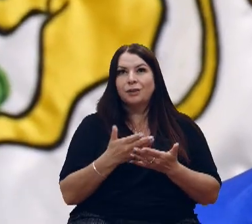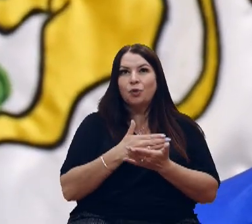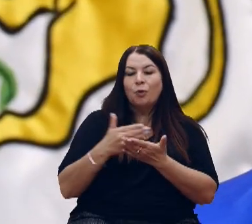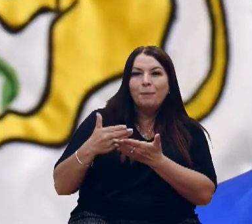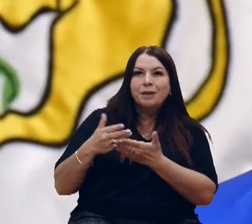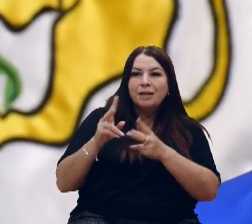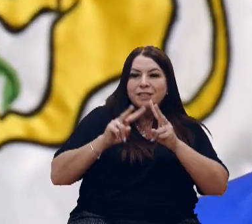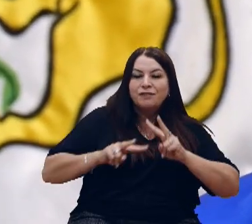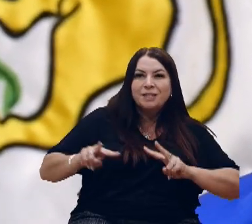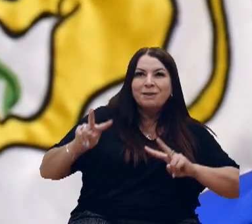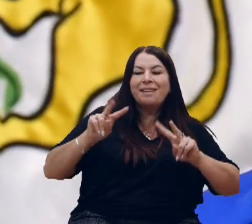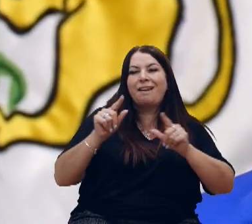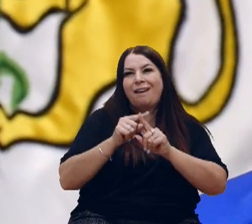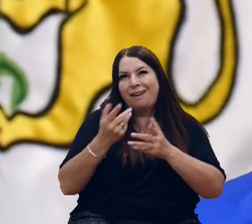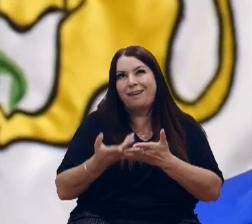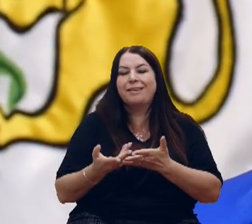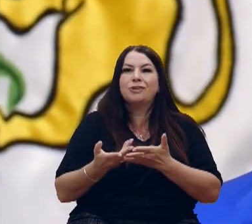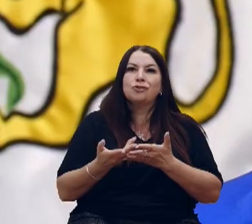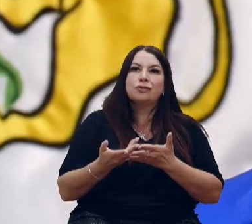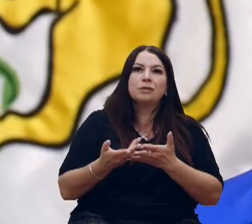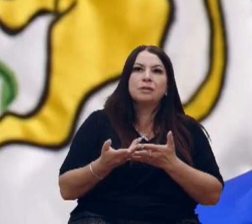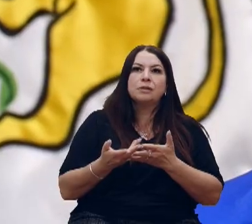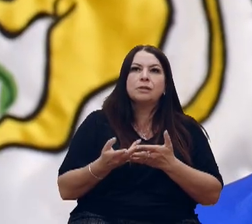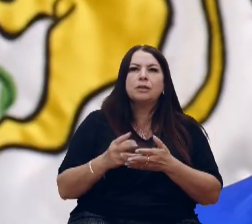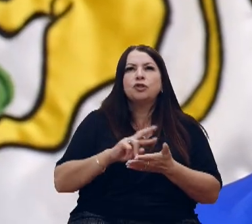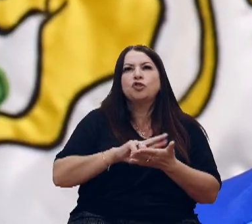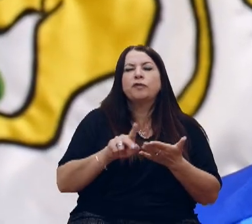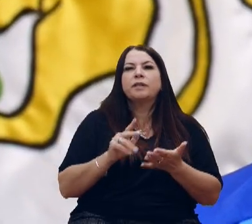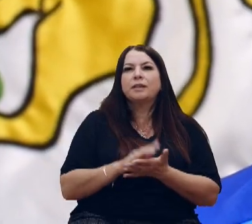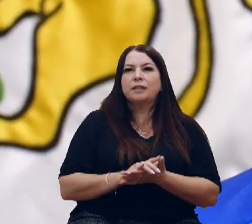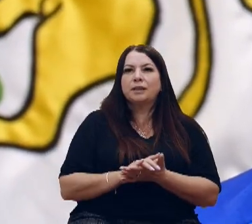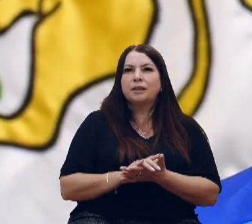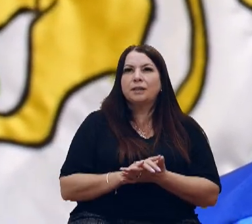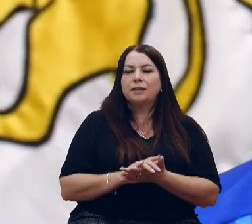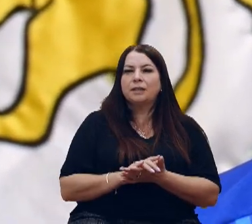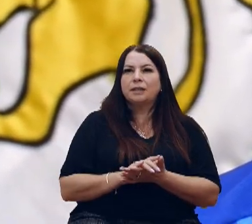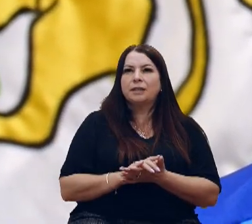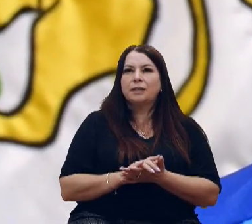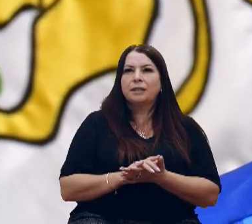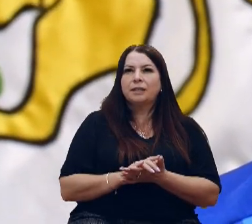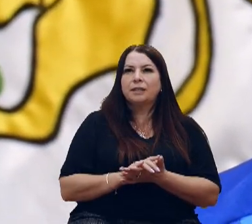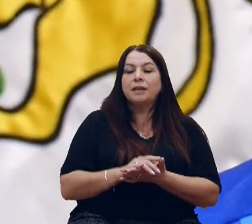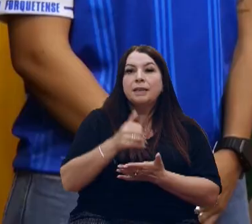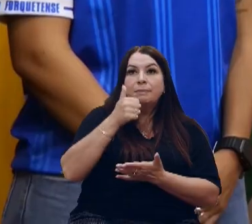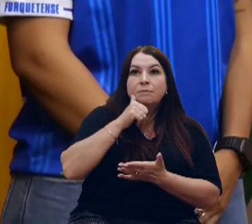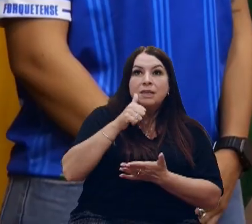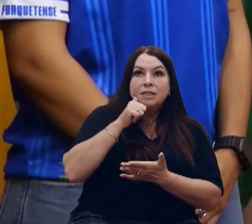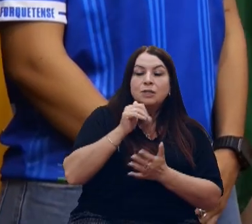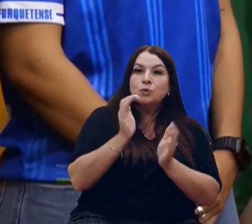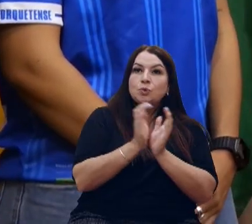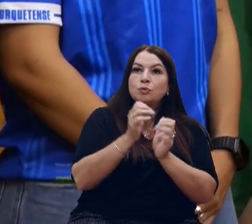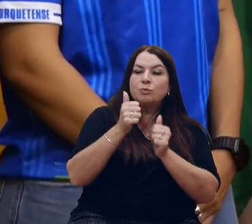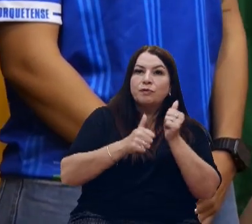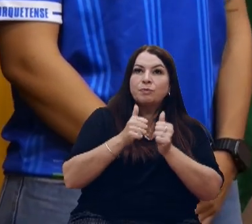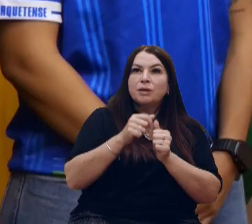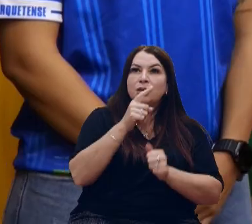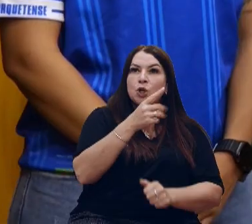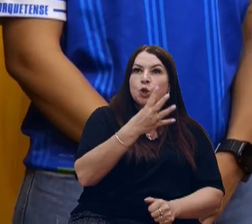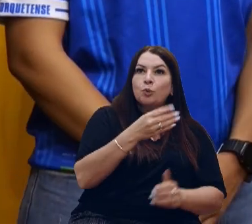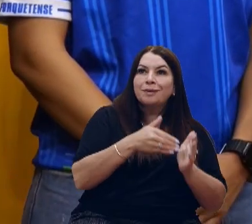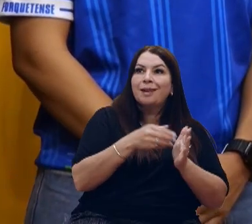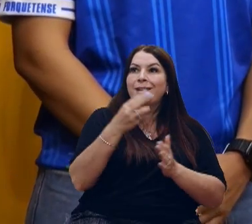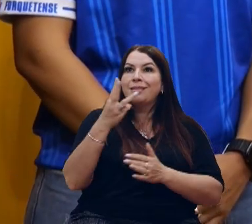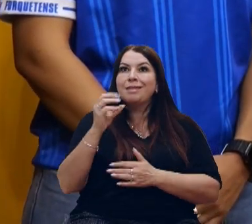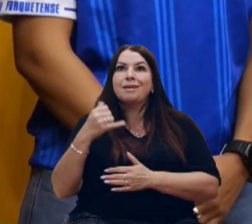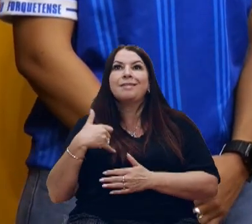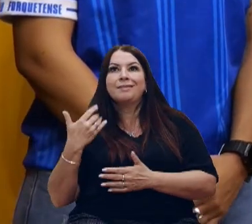essa visibilidade e são várias, a gente tem meninas lá no time de 14 anos até 30